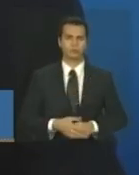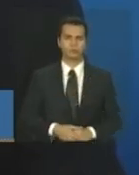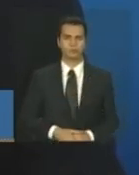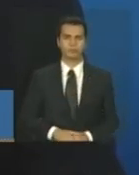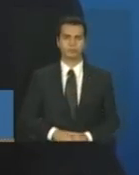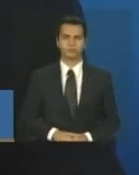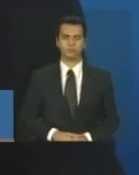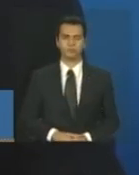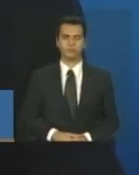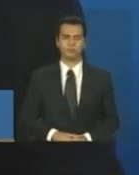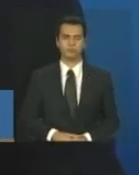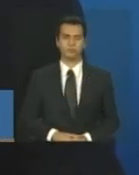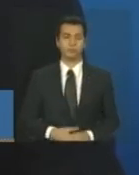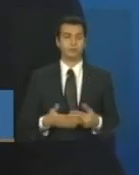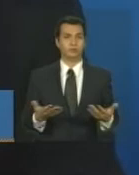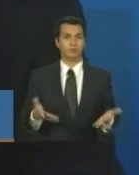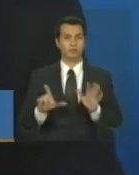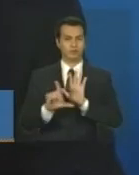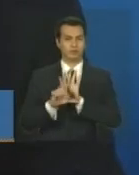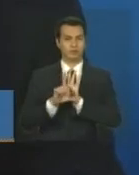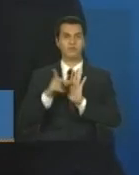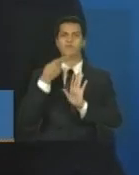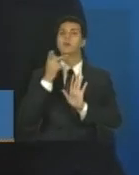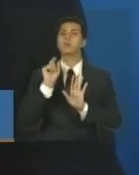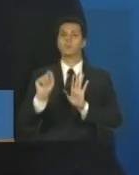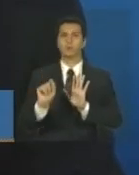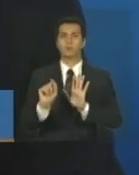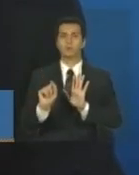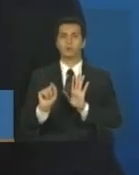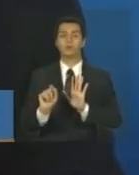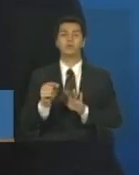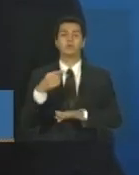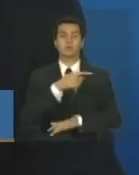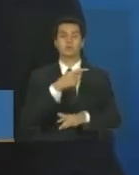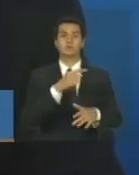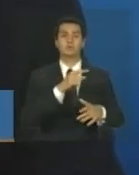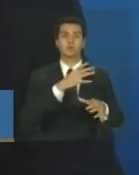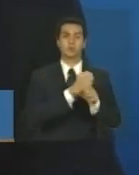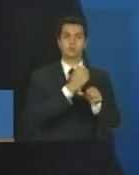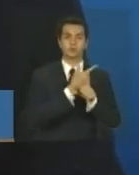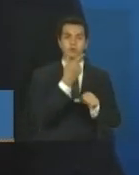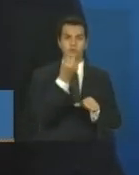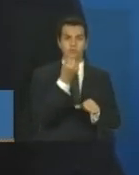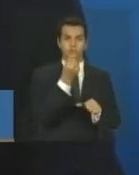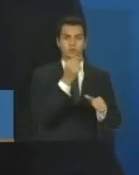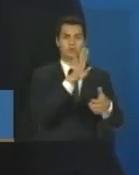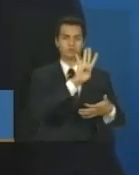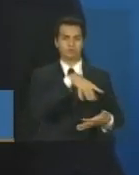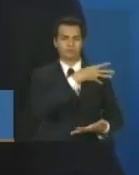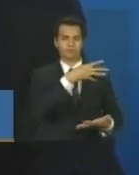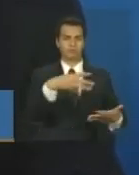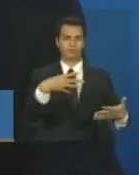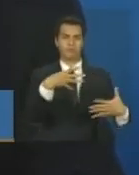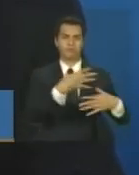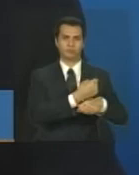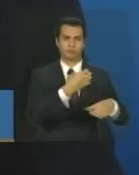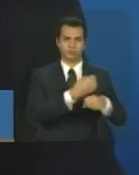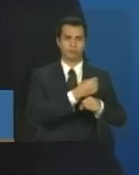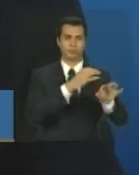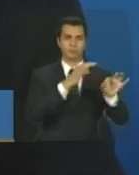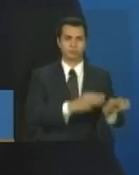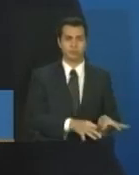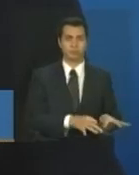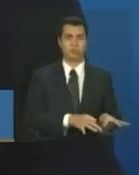própria legislação ela disse que para aprovar as contas né para deliberar a respeito